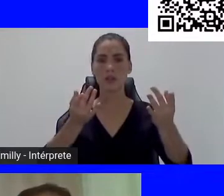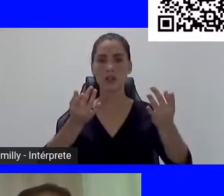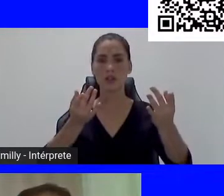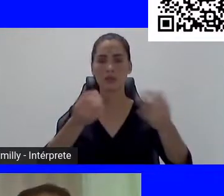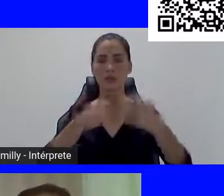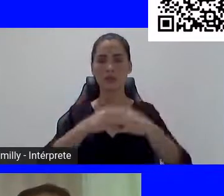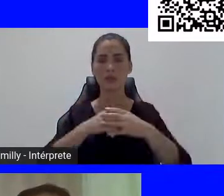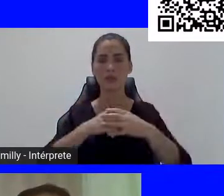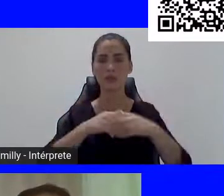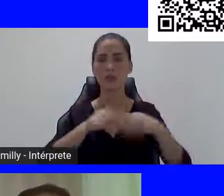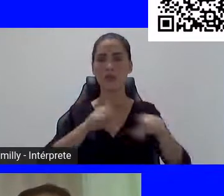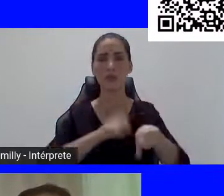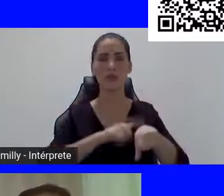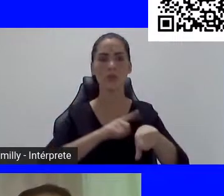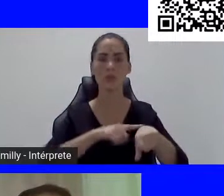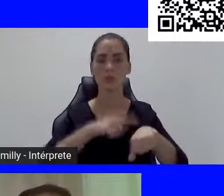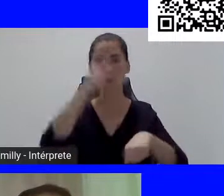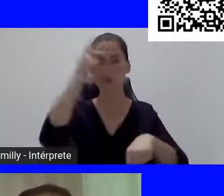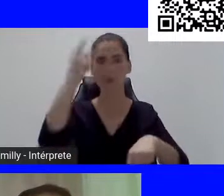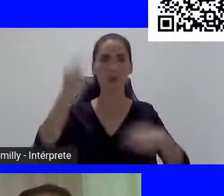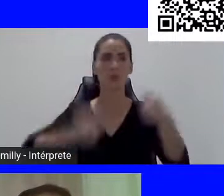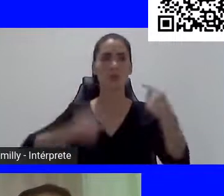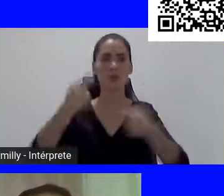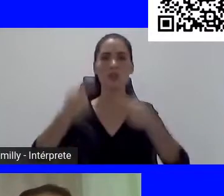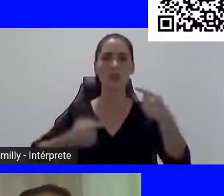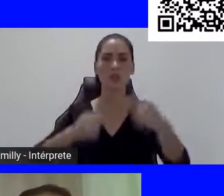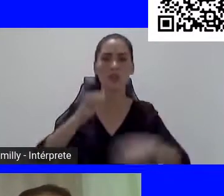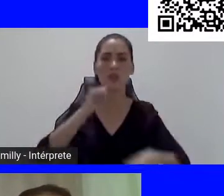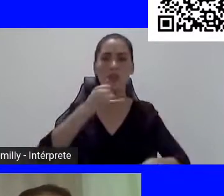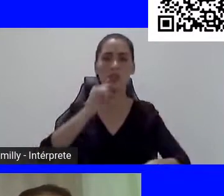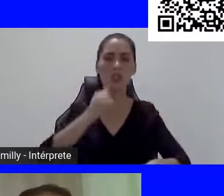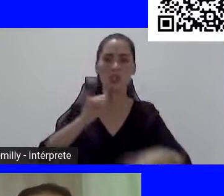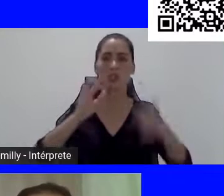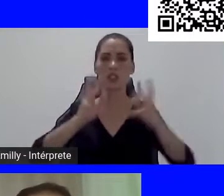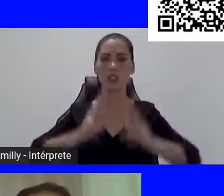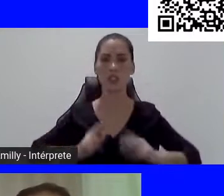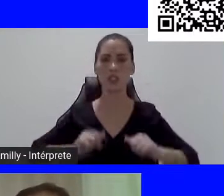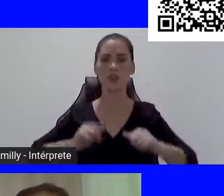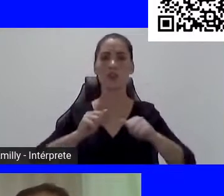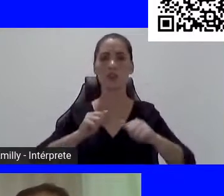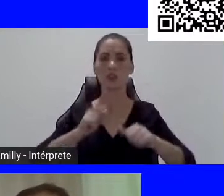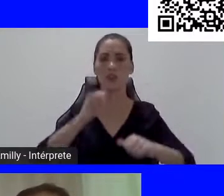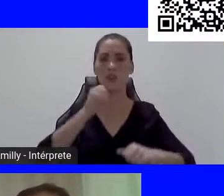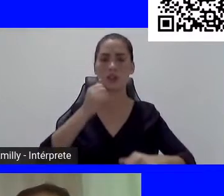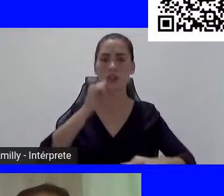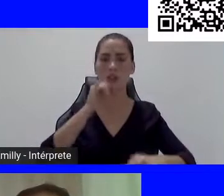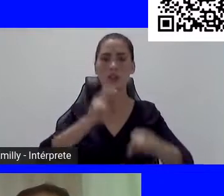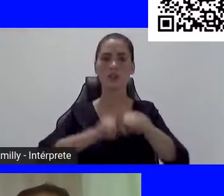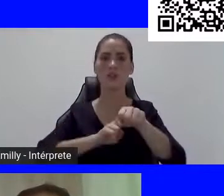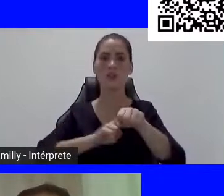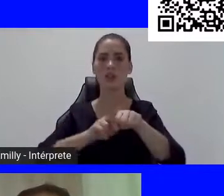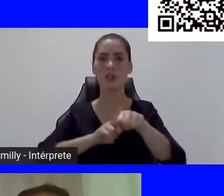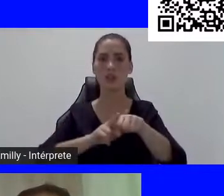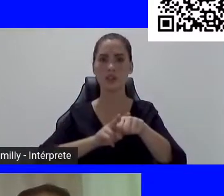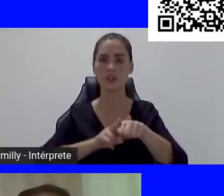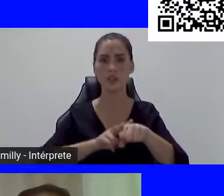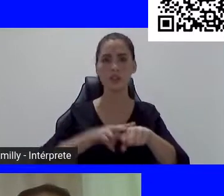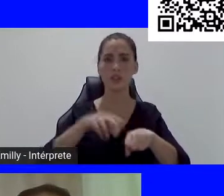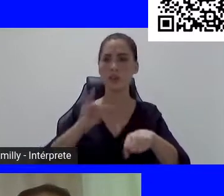energia limpa e energia verde, enquanto não tiver uma saída para isso, o mercado de carbono, a Petrobras vai